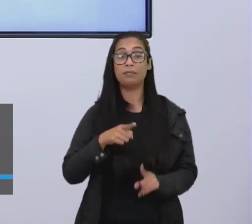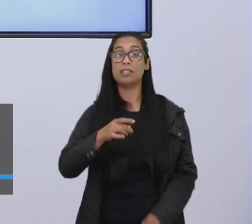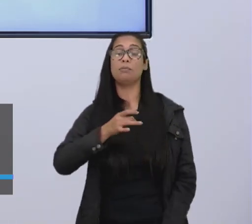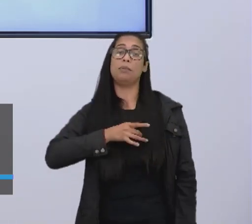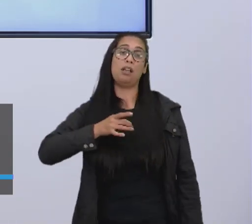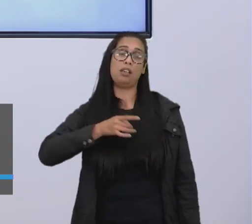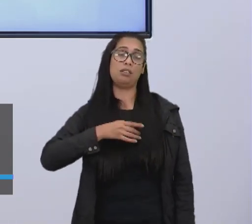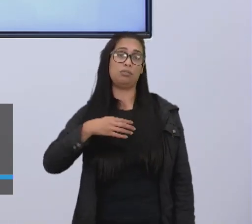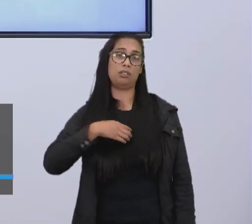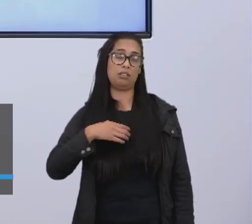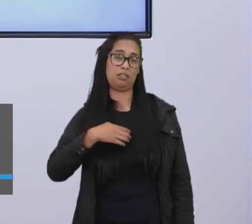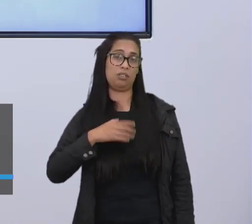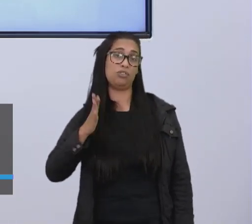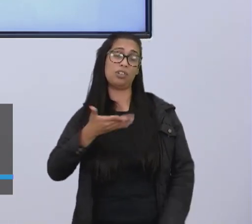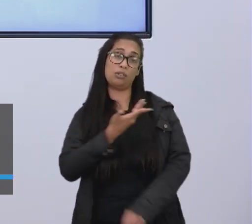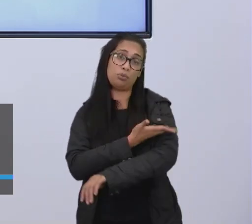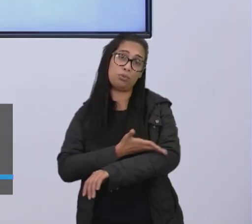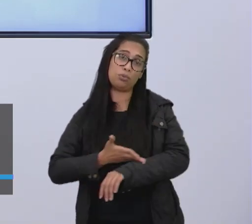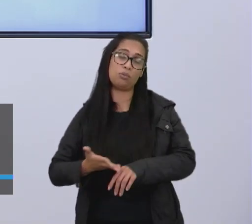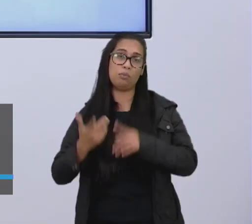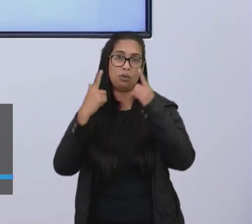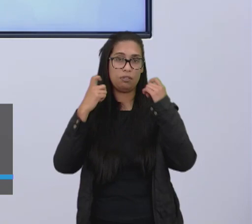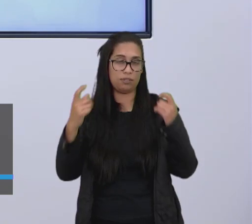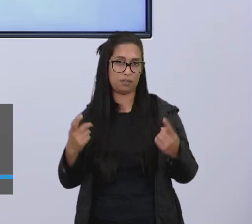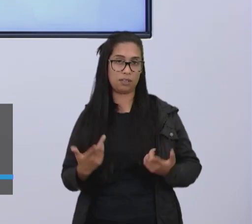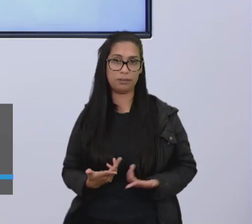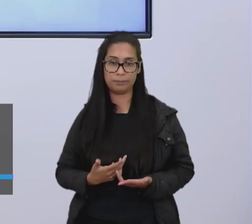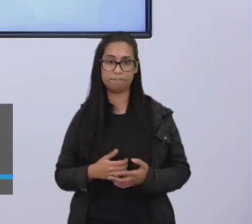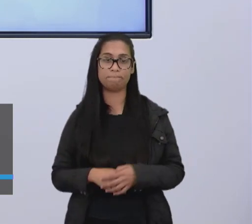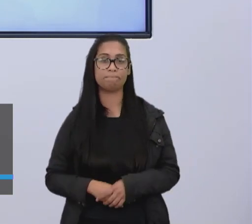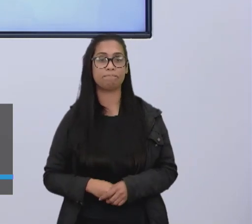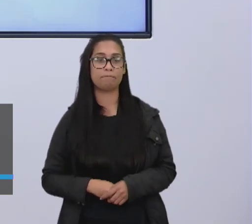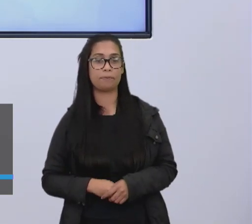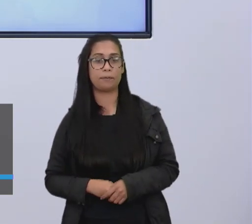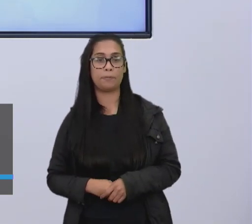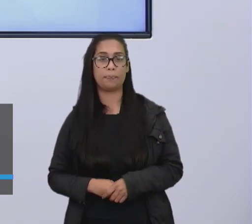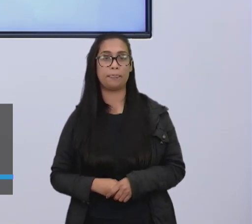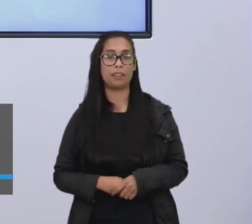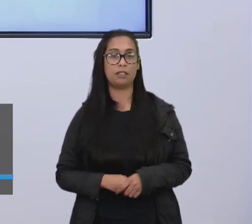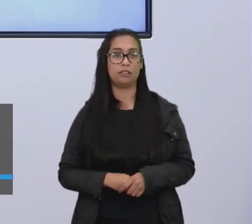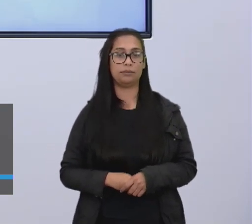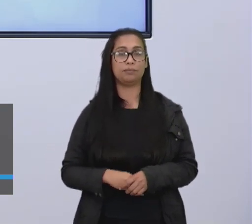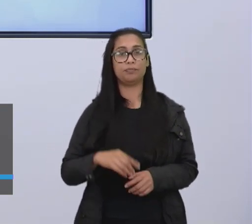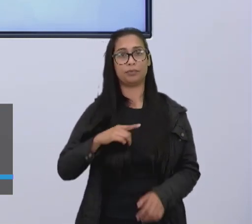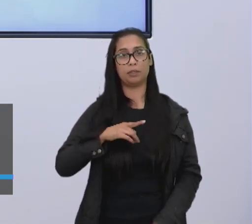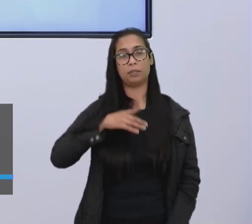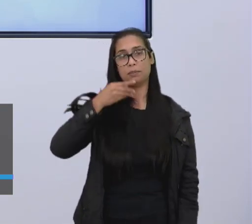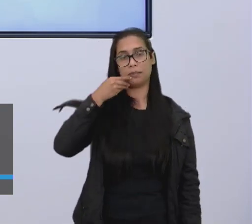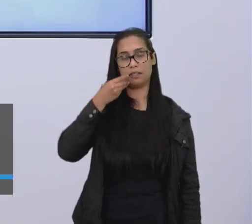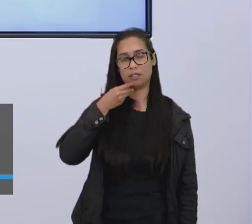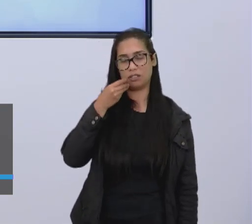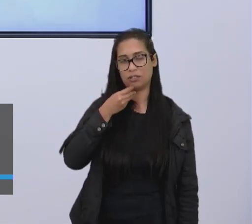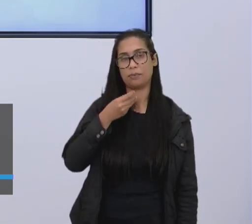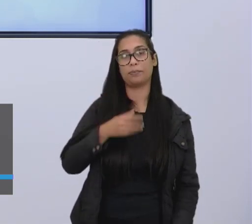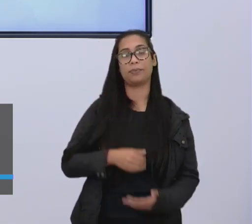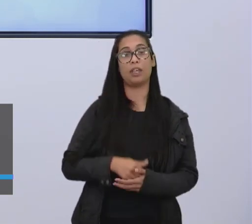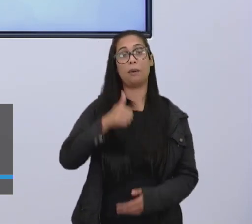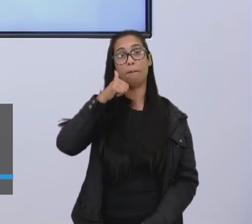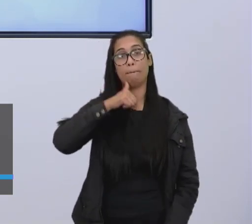retraimento. Teve um caso recente que foi o seguinte, uma senhora